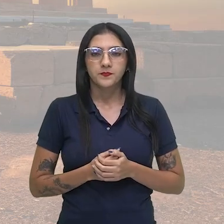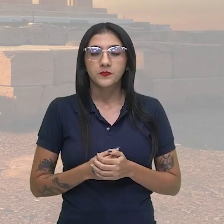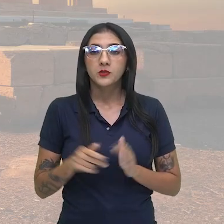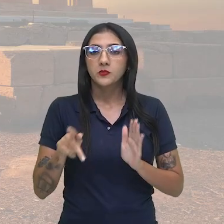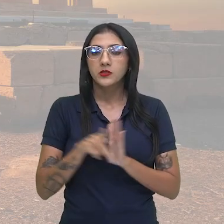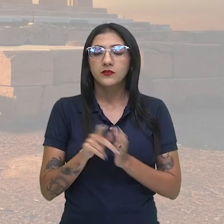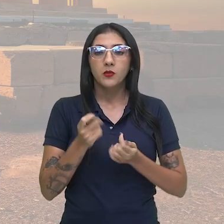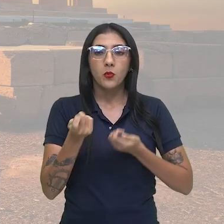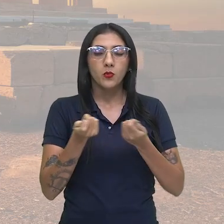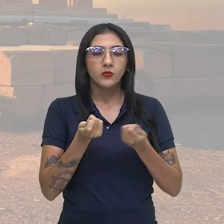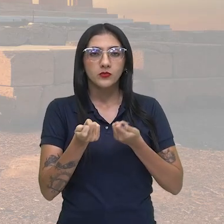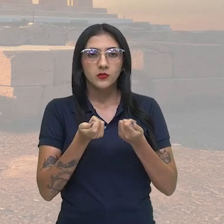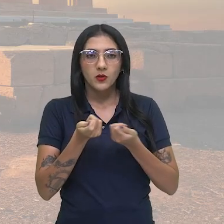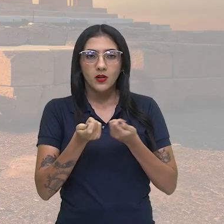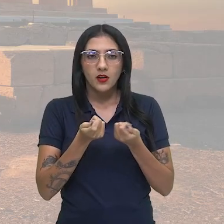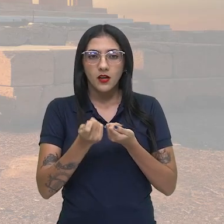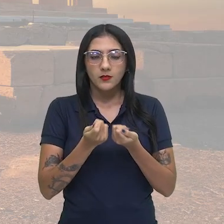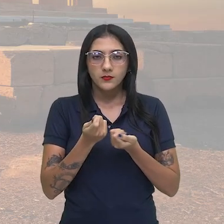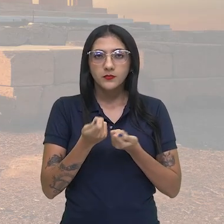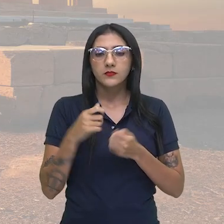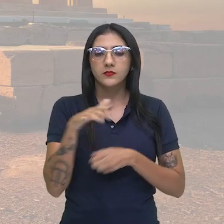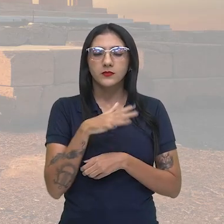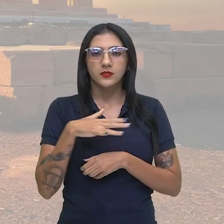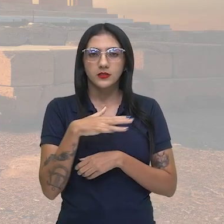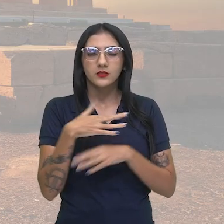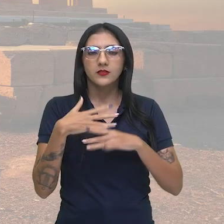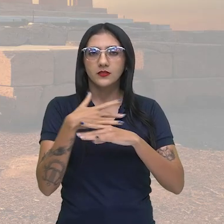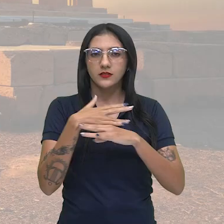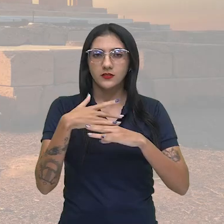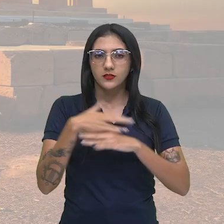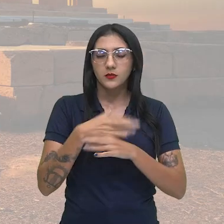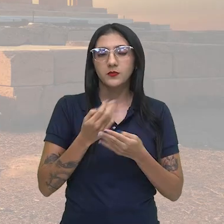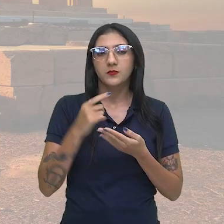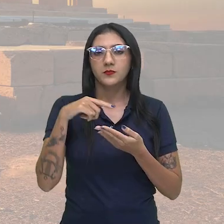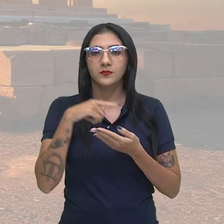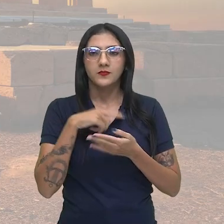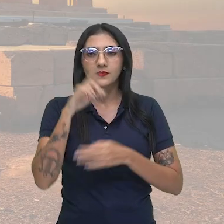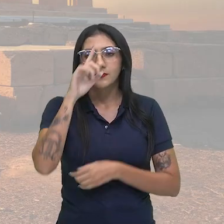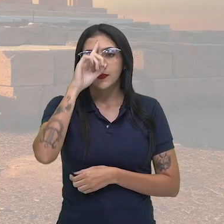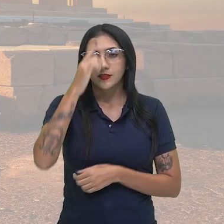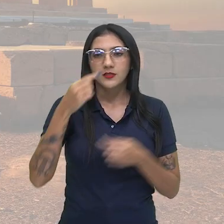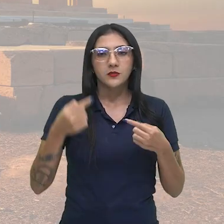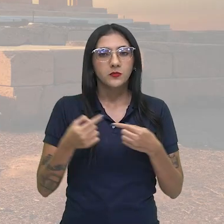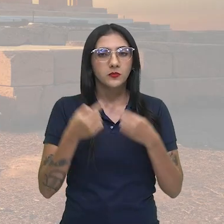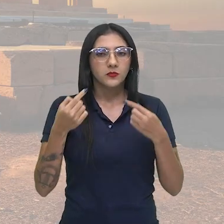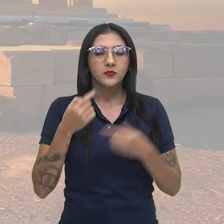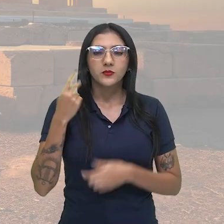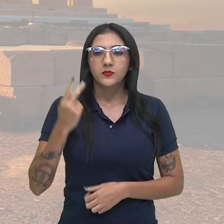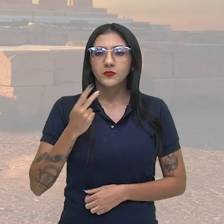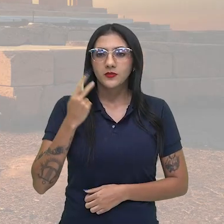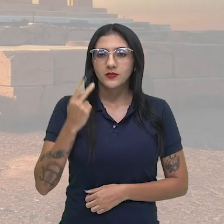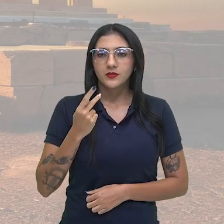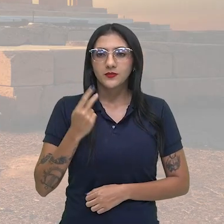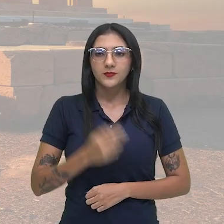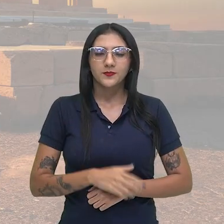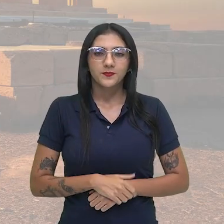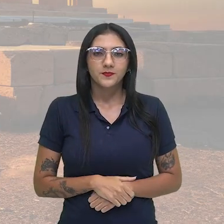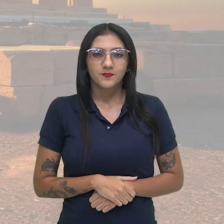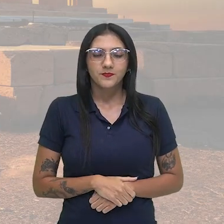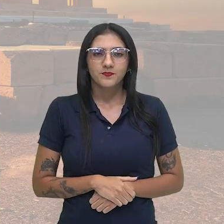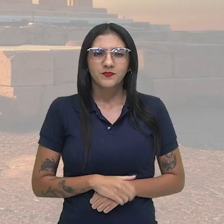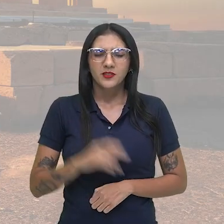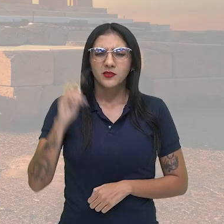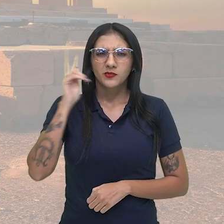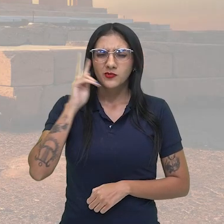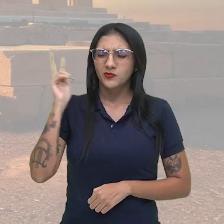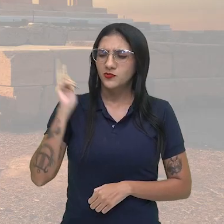de gerir os destinos da cidade. Então, essa é a ideia de política, tá bom? Durante a história,